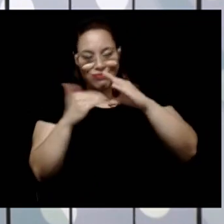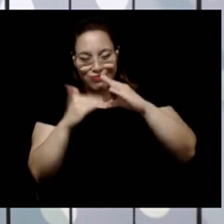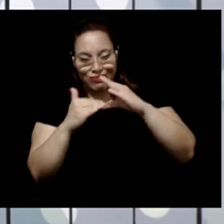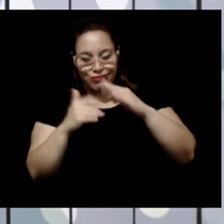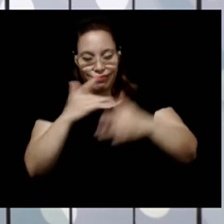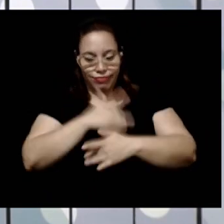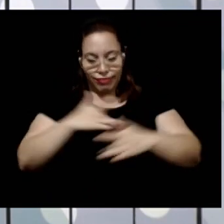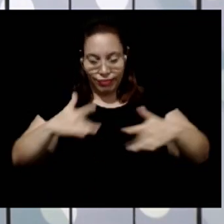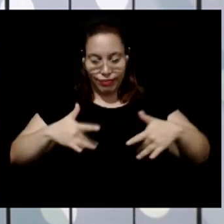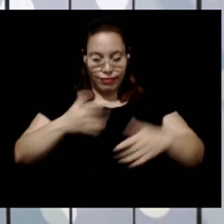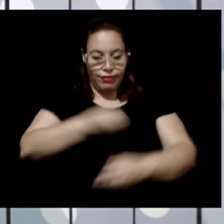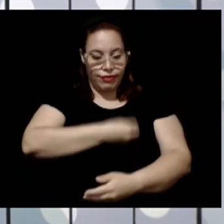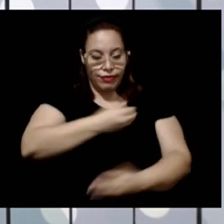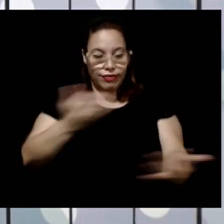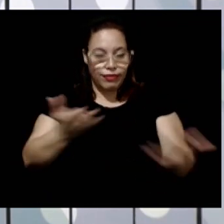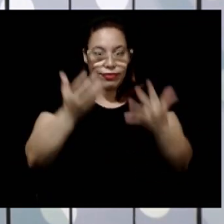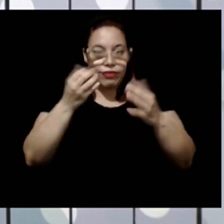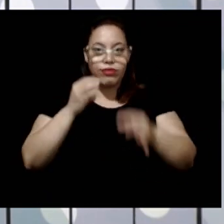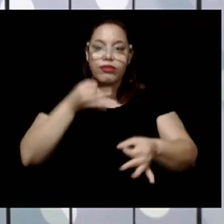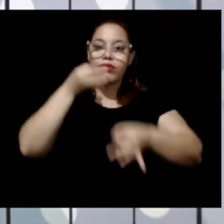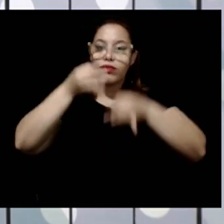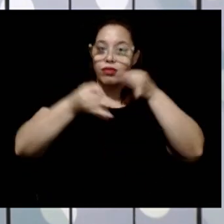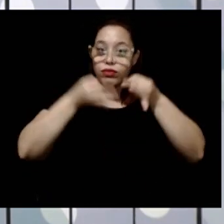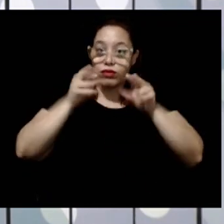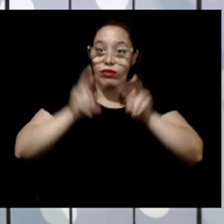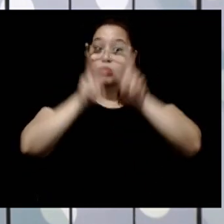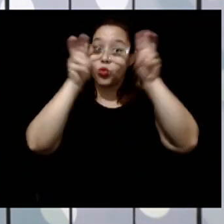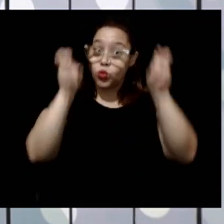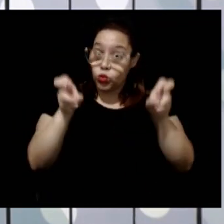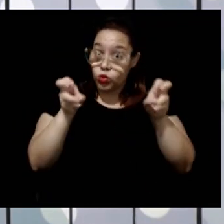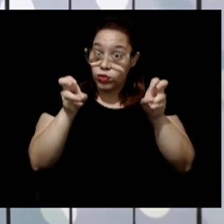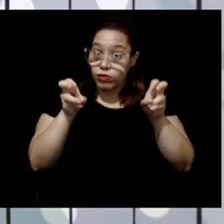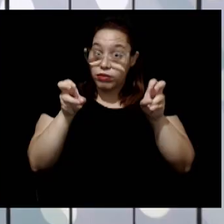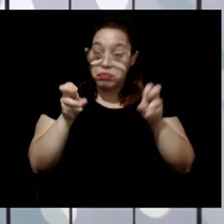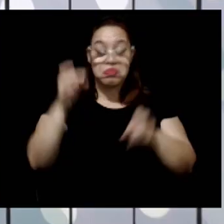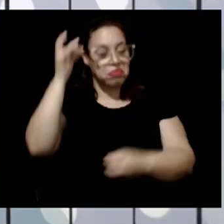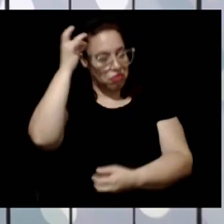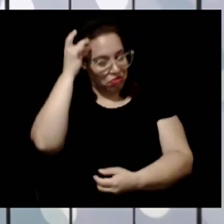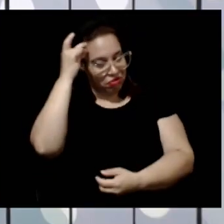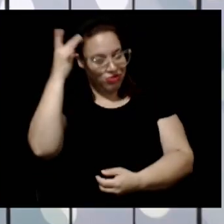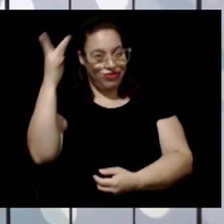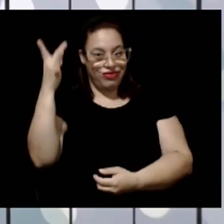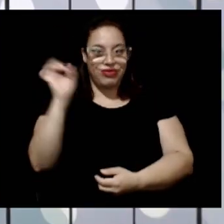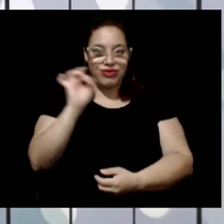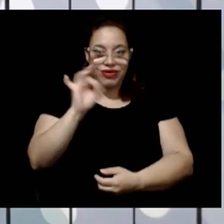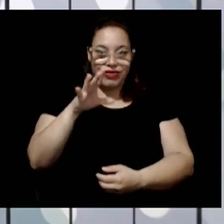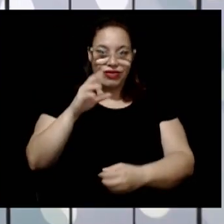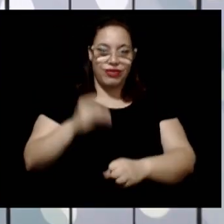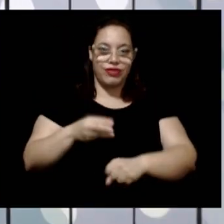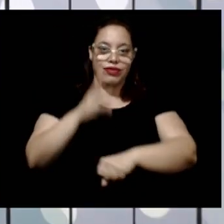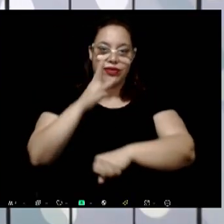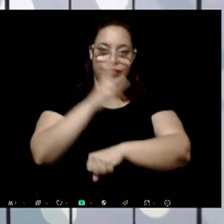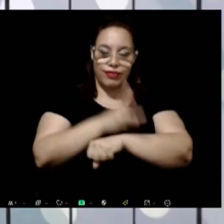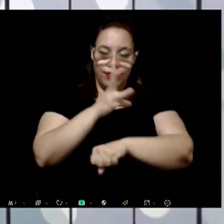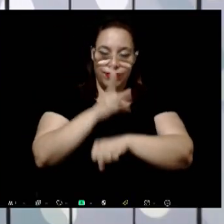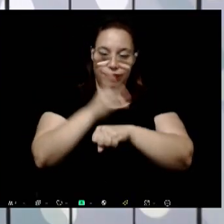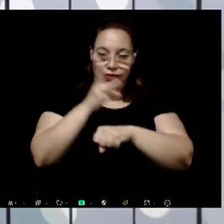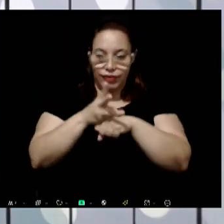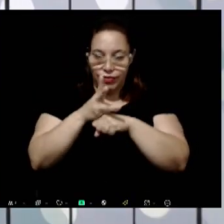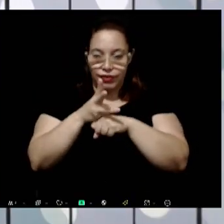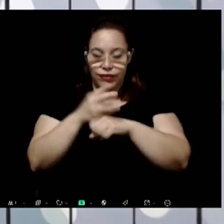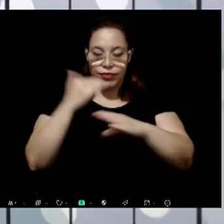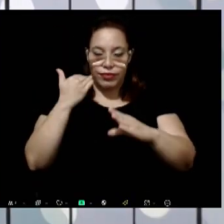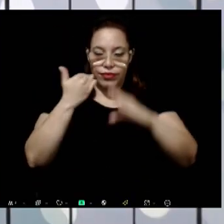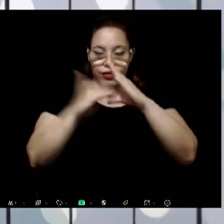e sugerir um tema para o programa é bem fácil. É só entrar em contato pelo nosso WhatsApp.